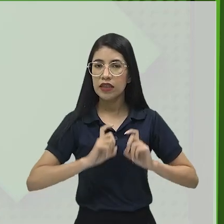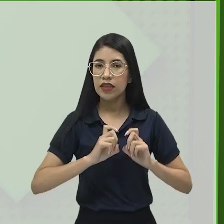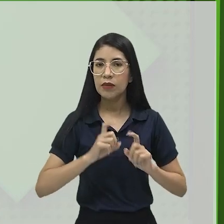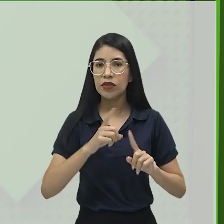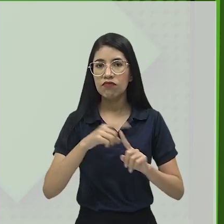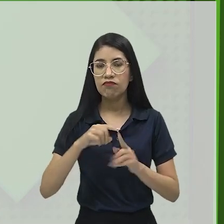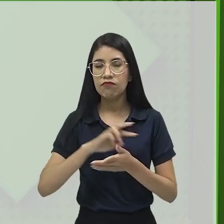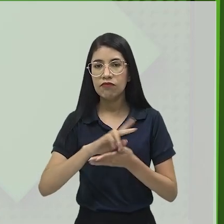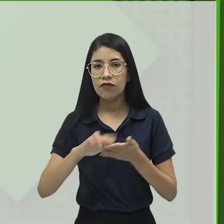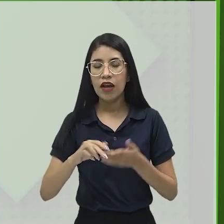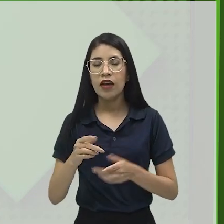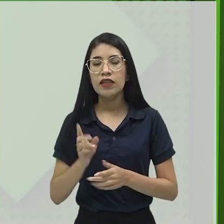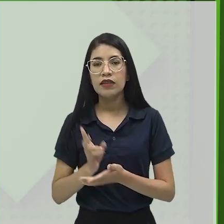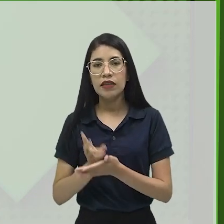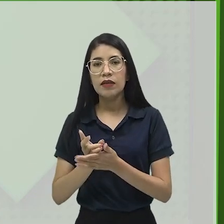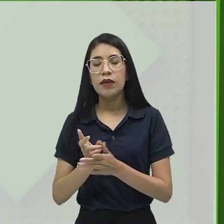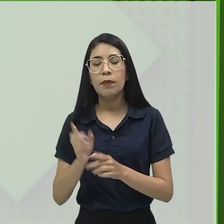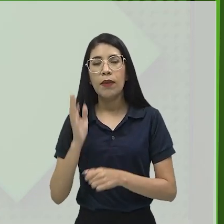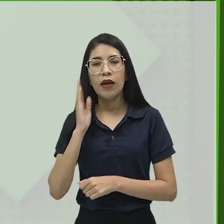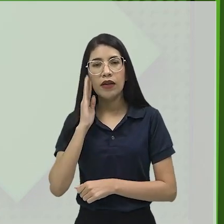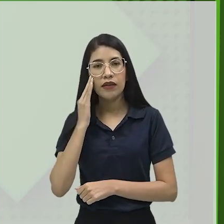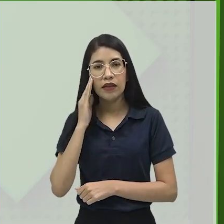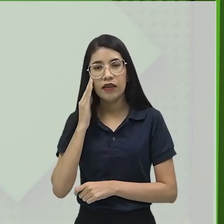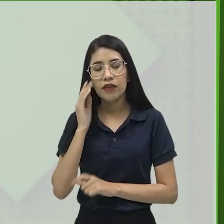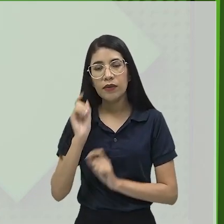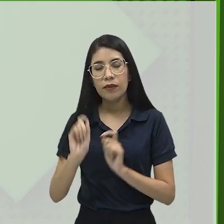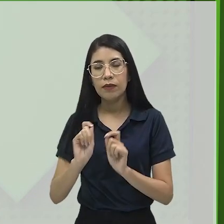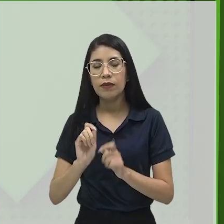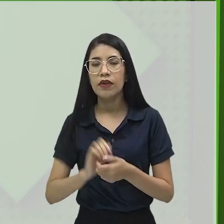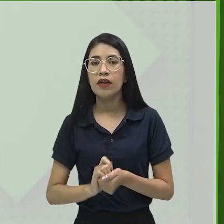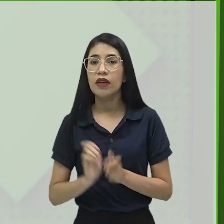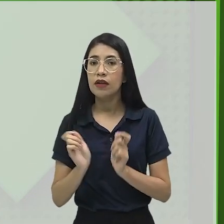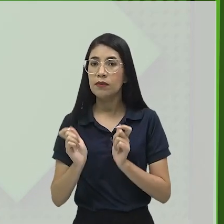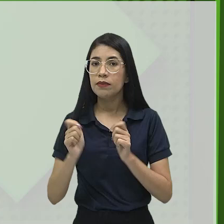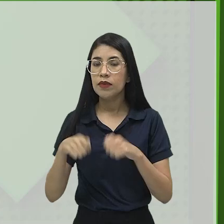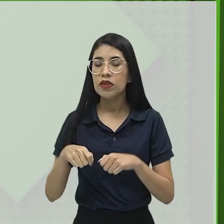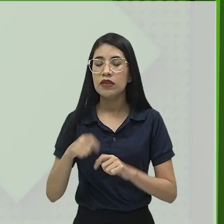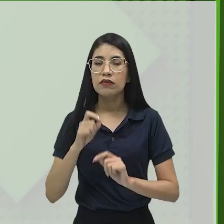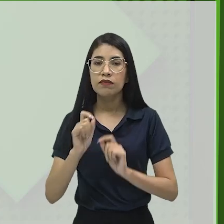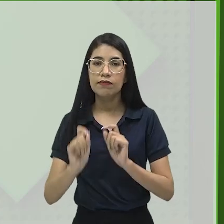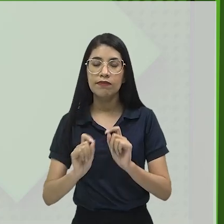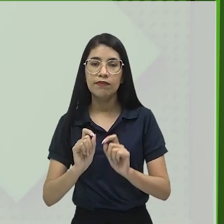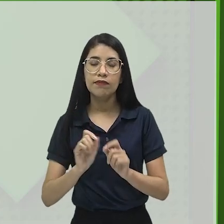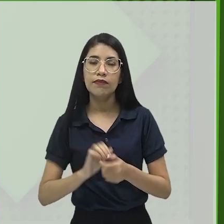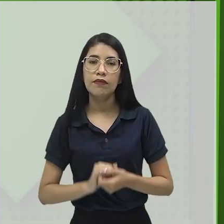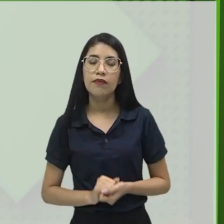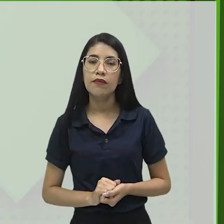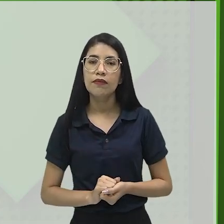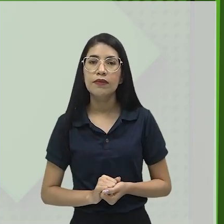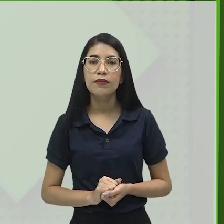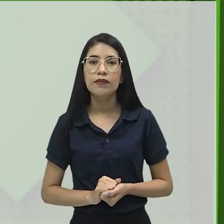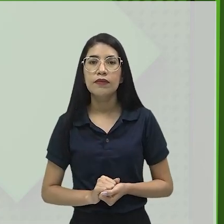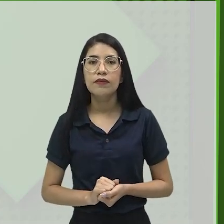rotineiramente, para ela entender que ela pode, né, quando ela está